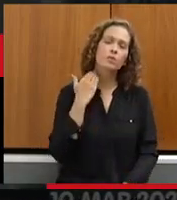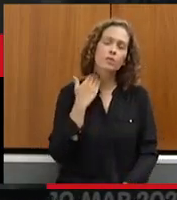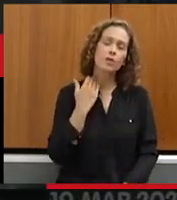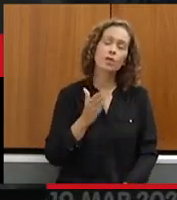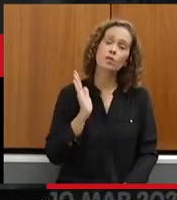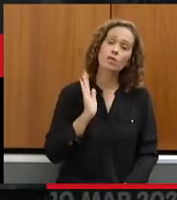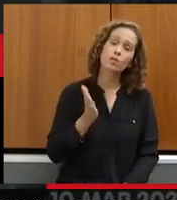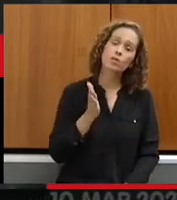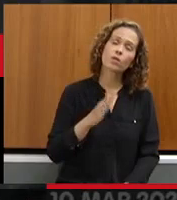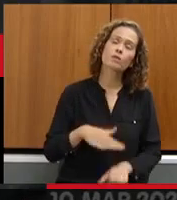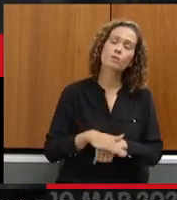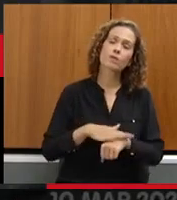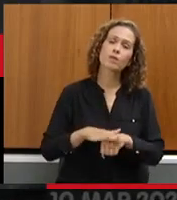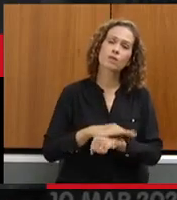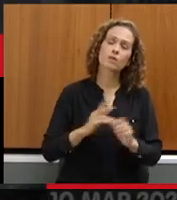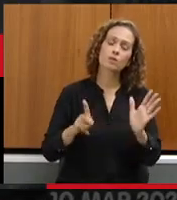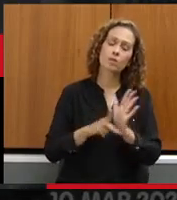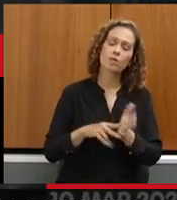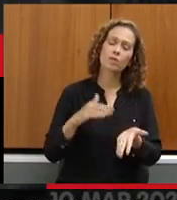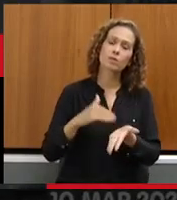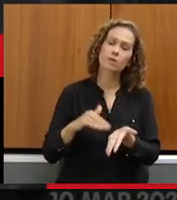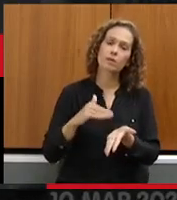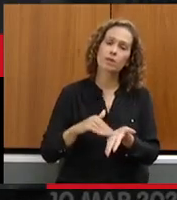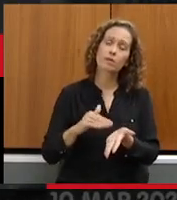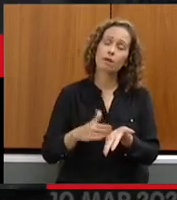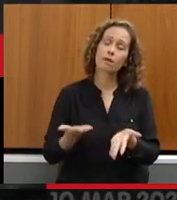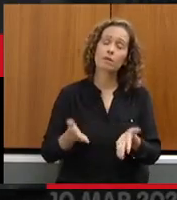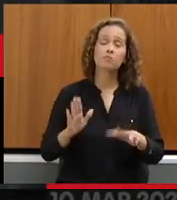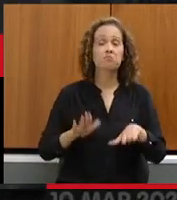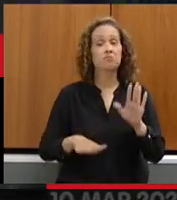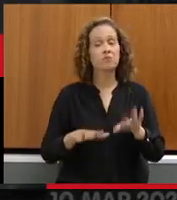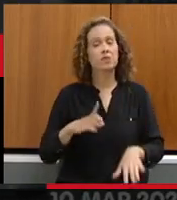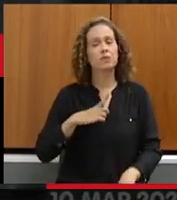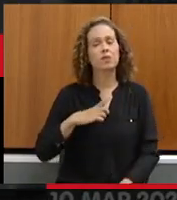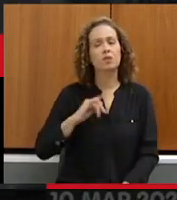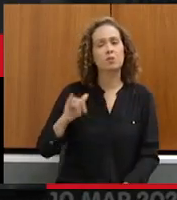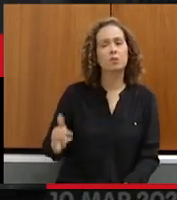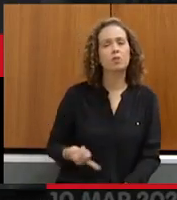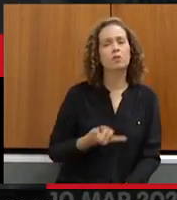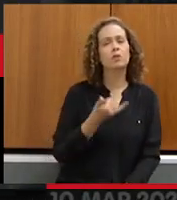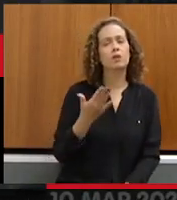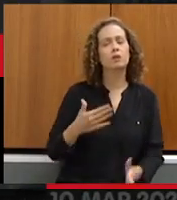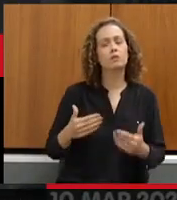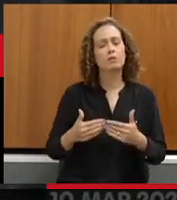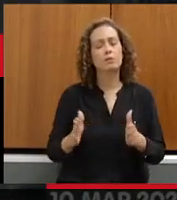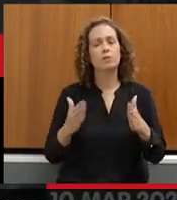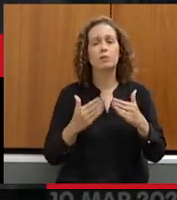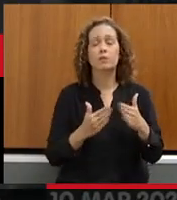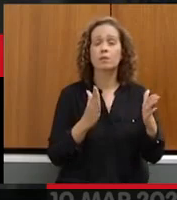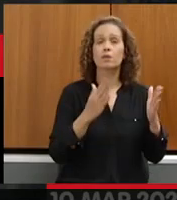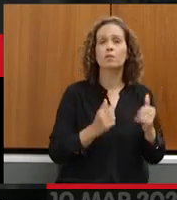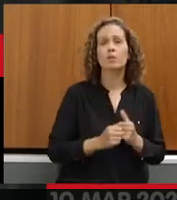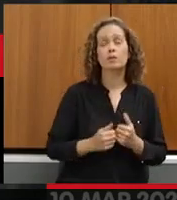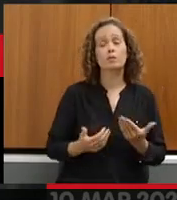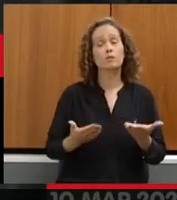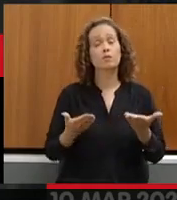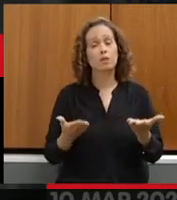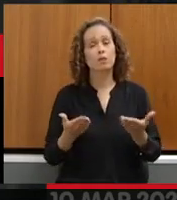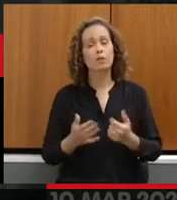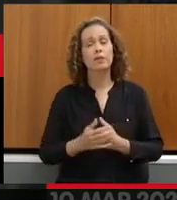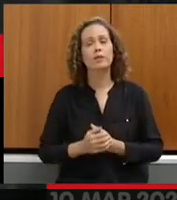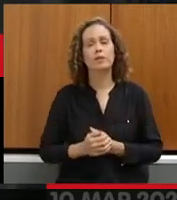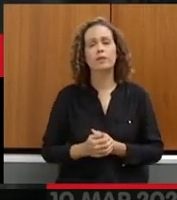conversei com a própria secretária é uma solicitação que tem uma chance de abrir elenco da forma emergencial então isso atende